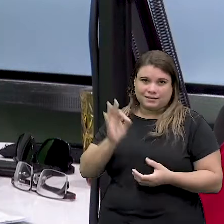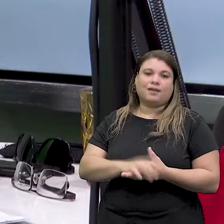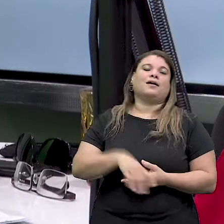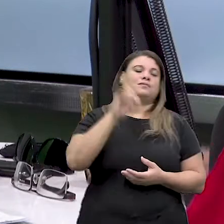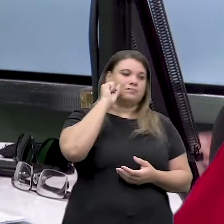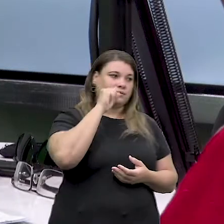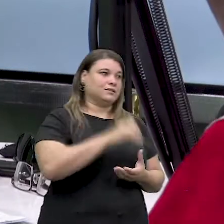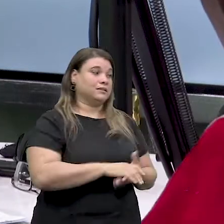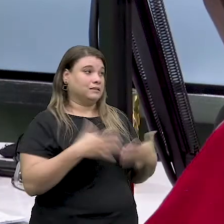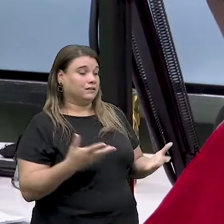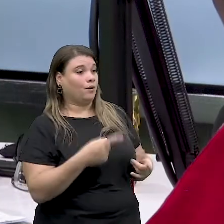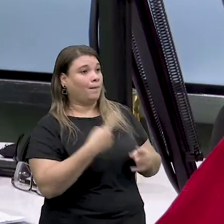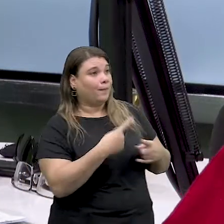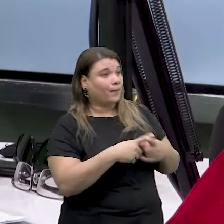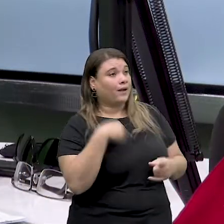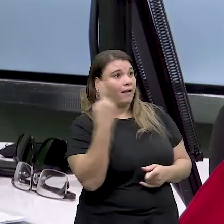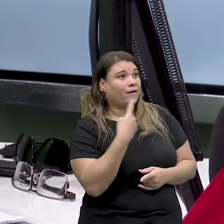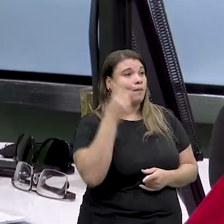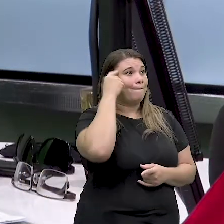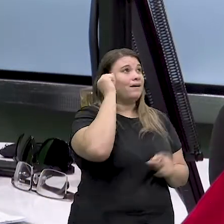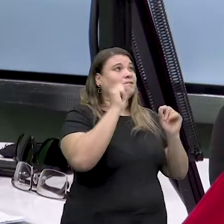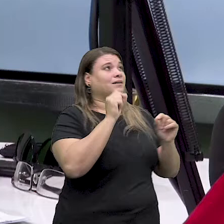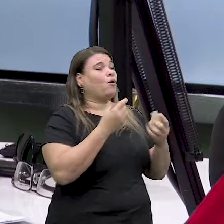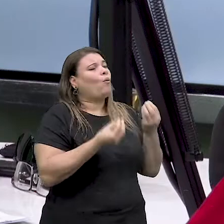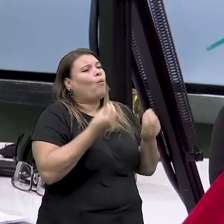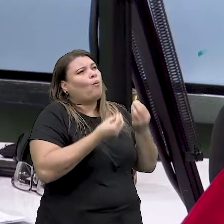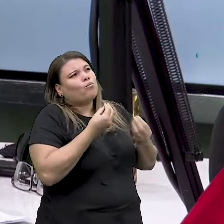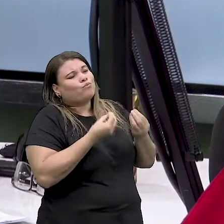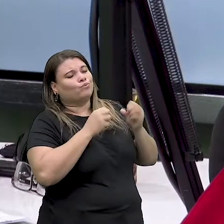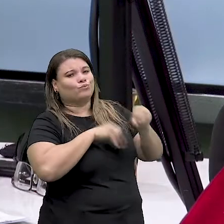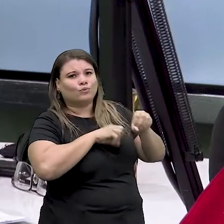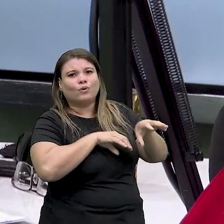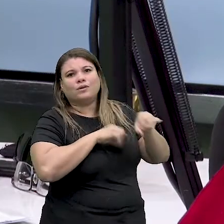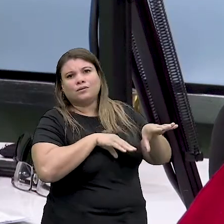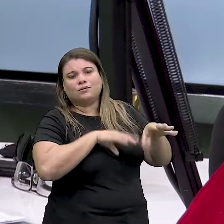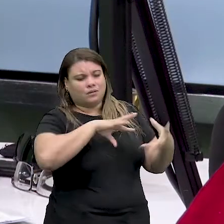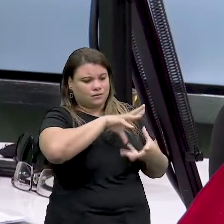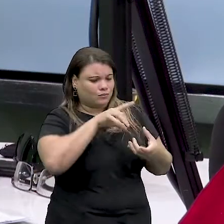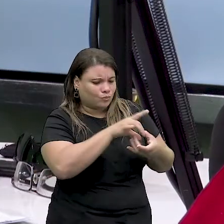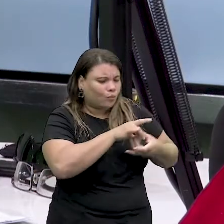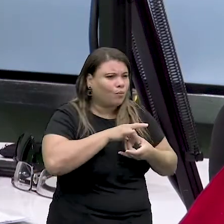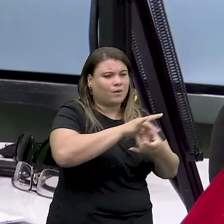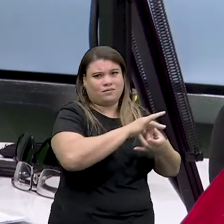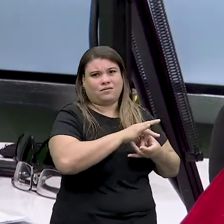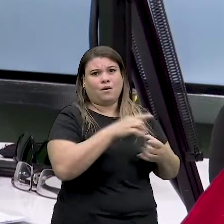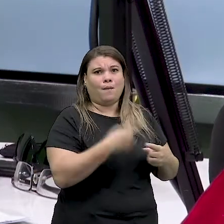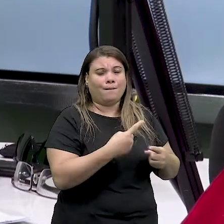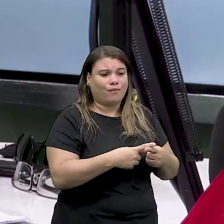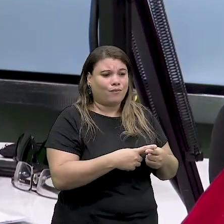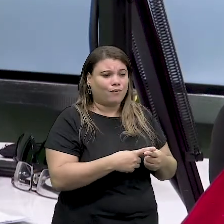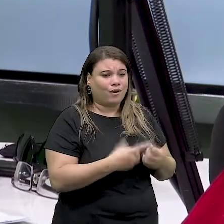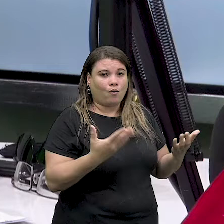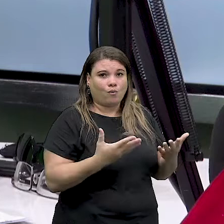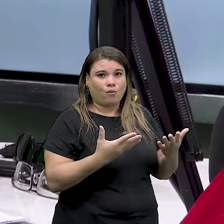desafio, porque a grande educação brasileira ela é pública e o poder público ele demora, né? Ele não consegue estar à